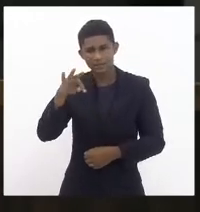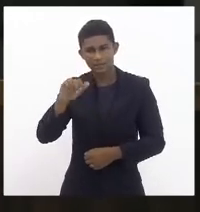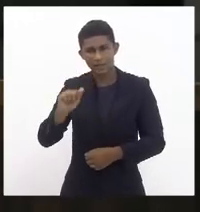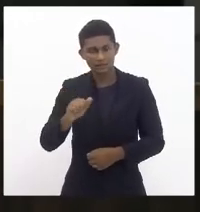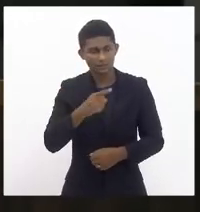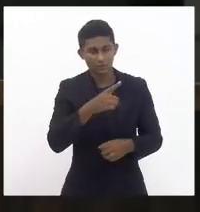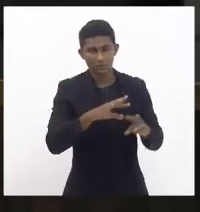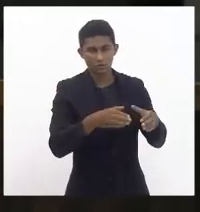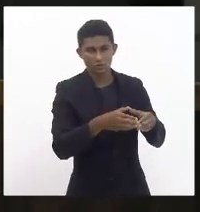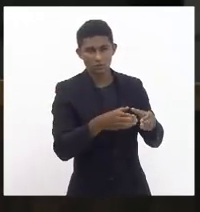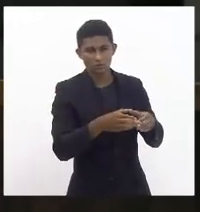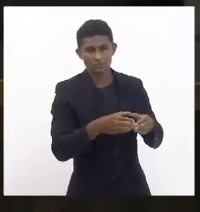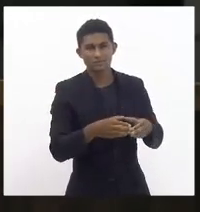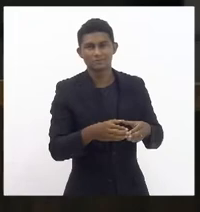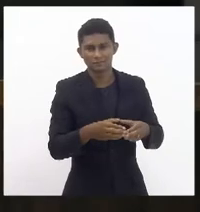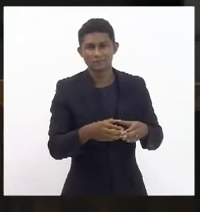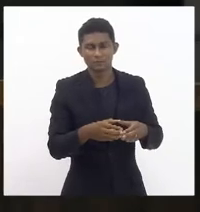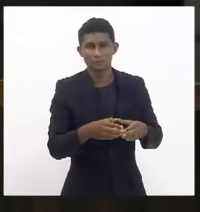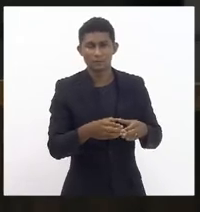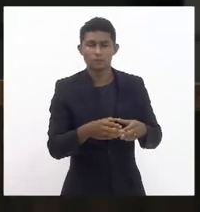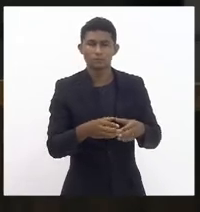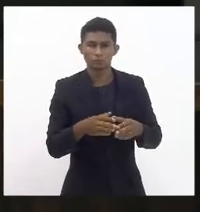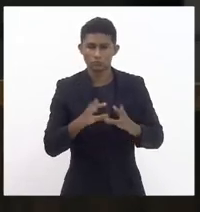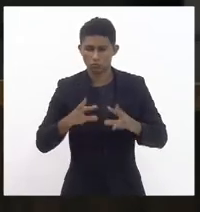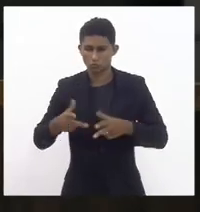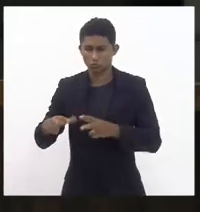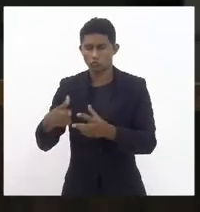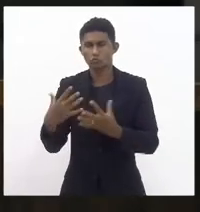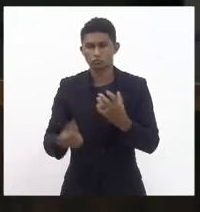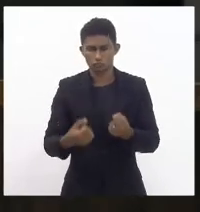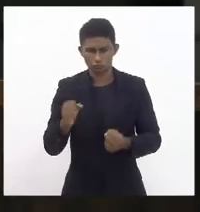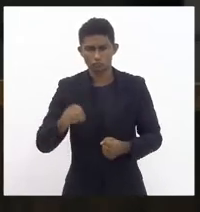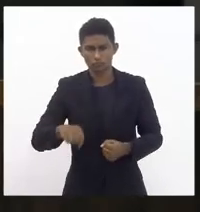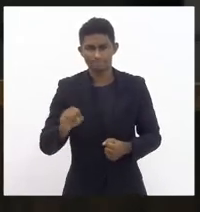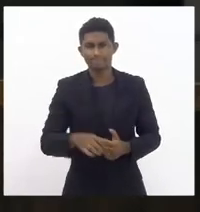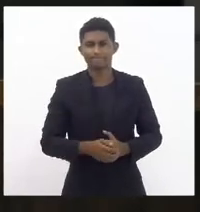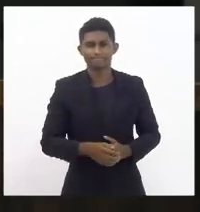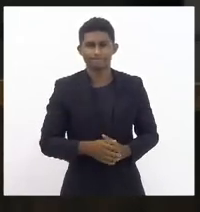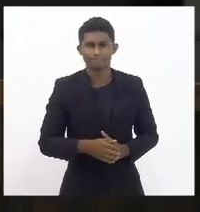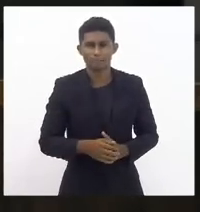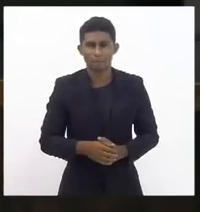Nami para está condição de norma mais favorável Deputado Márcio